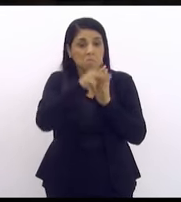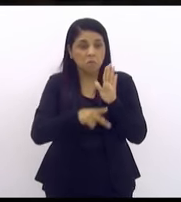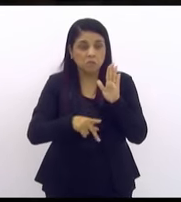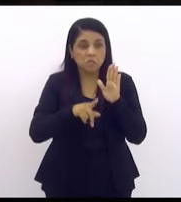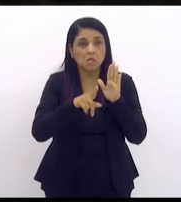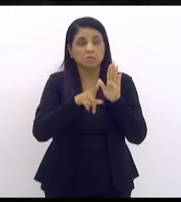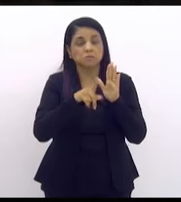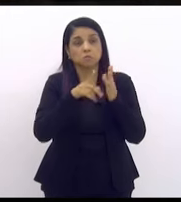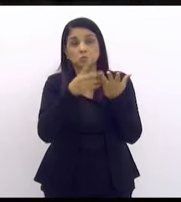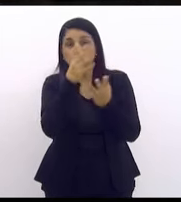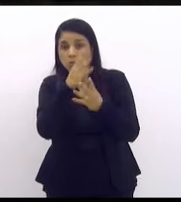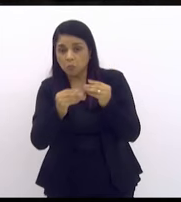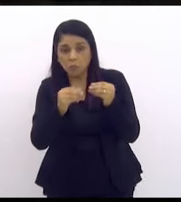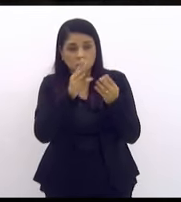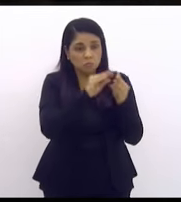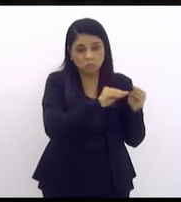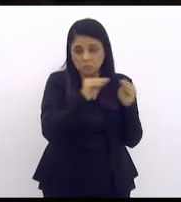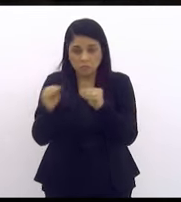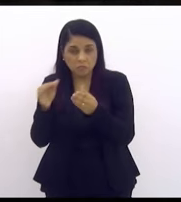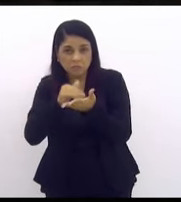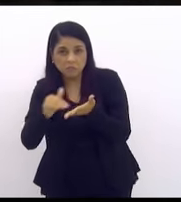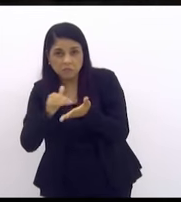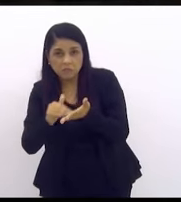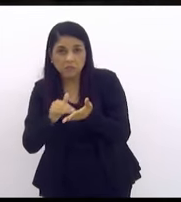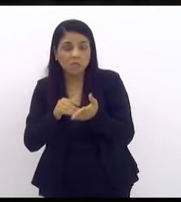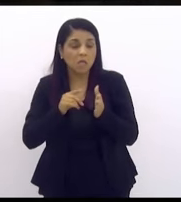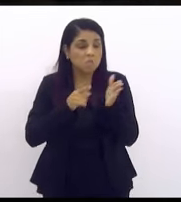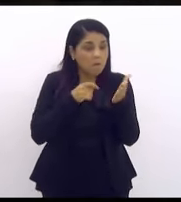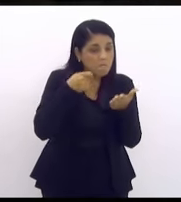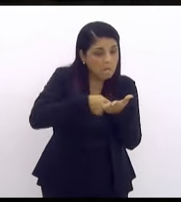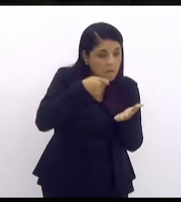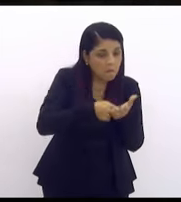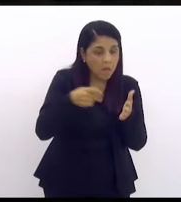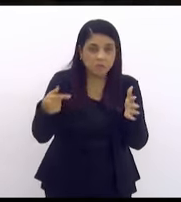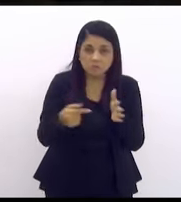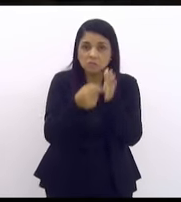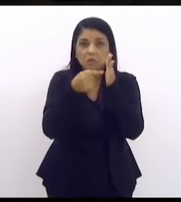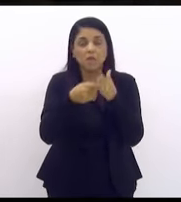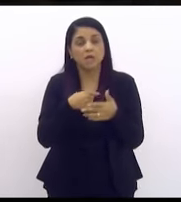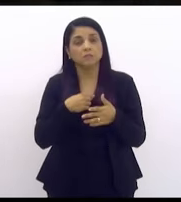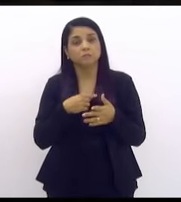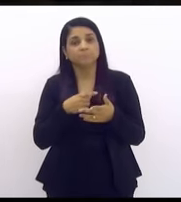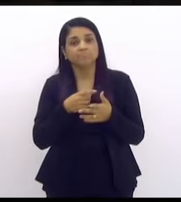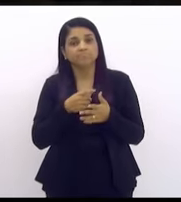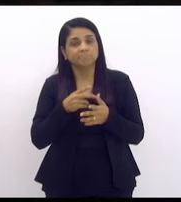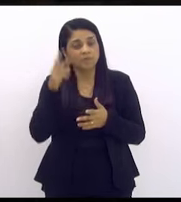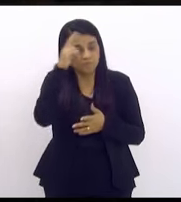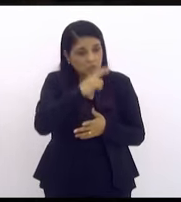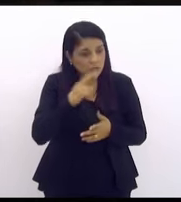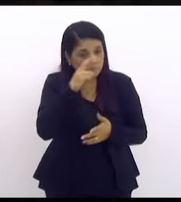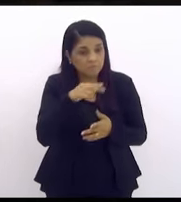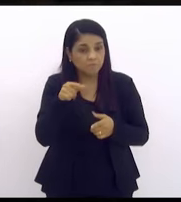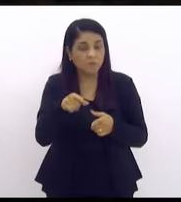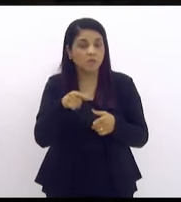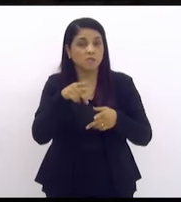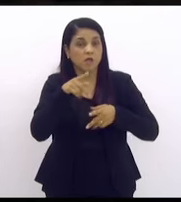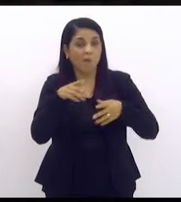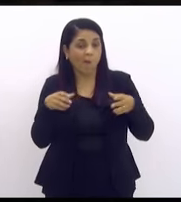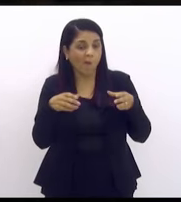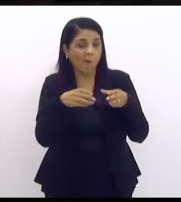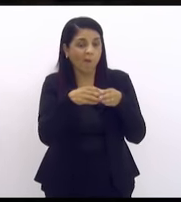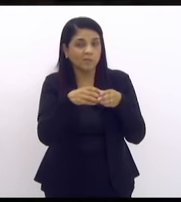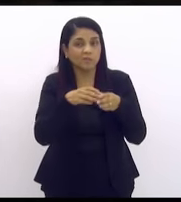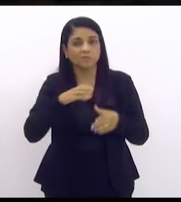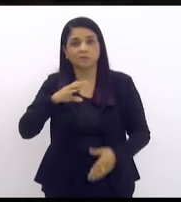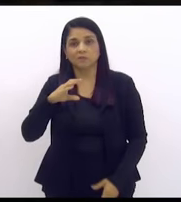para outra. A gente tem cobrado, fiscalizado, denunciado, mas a comunidade do Caxambu quer